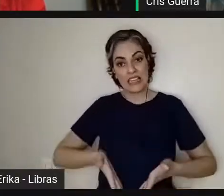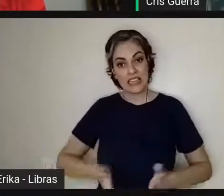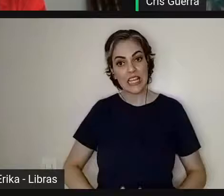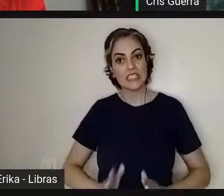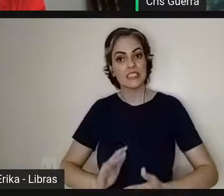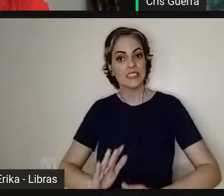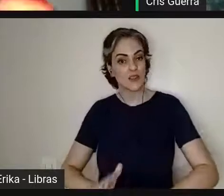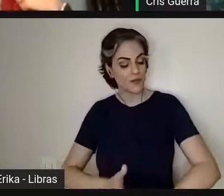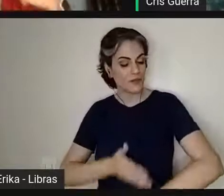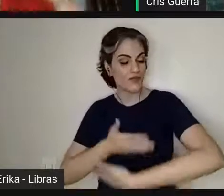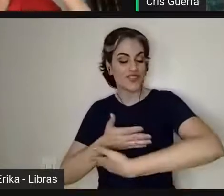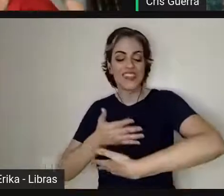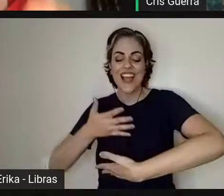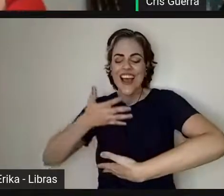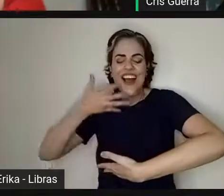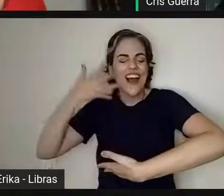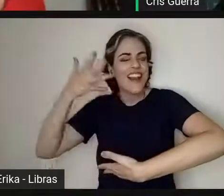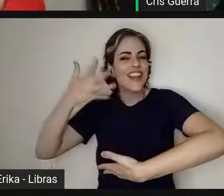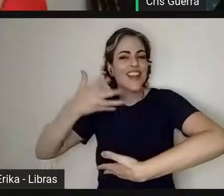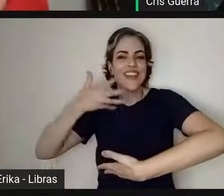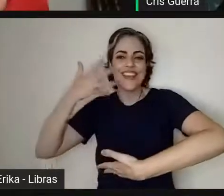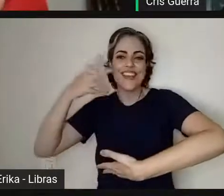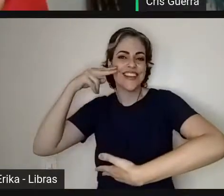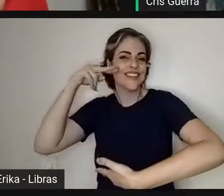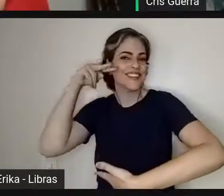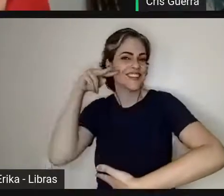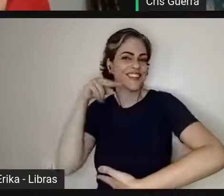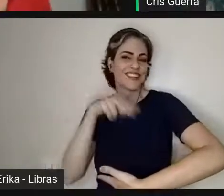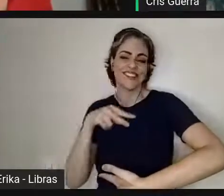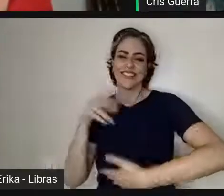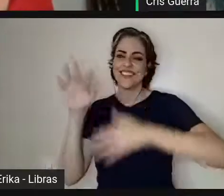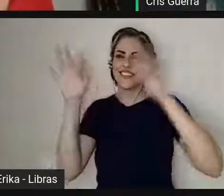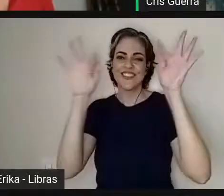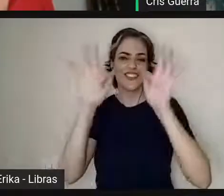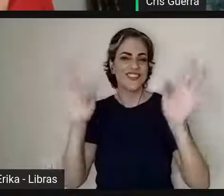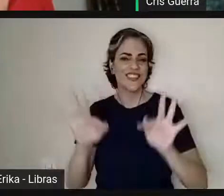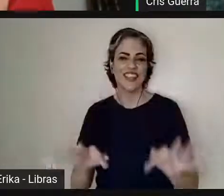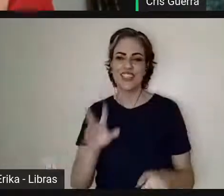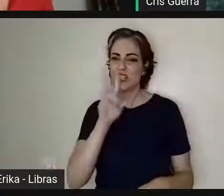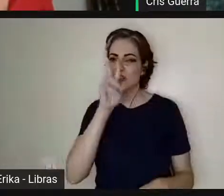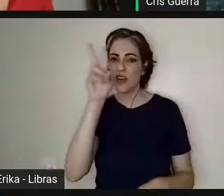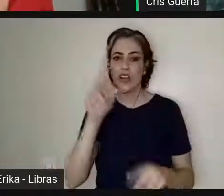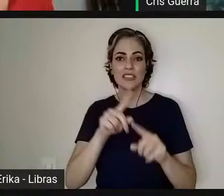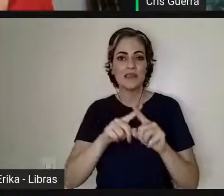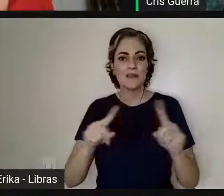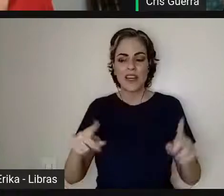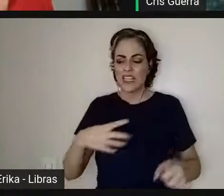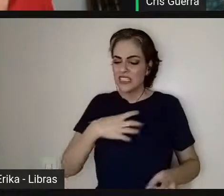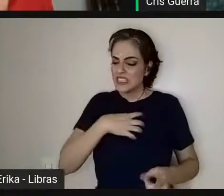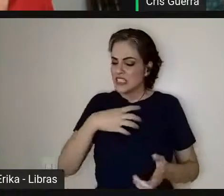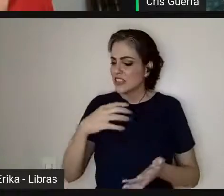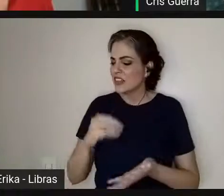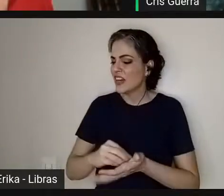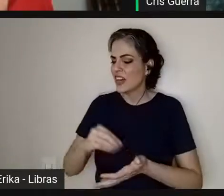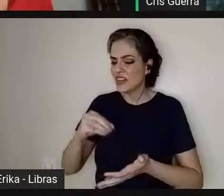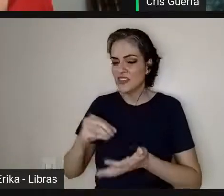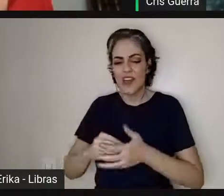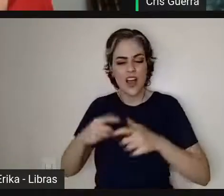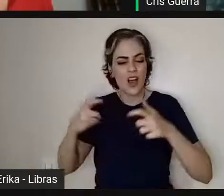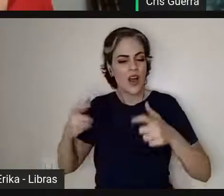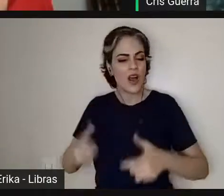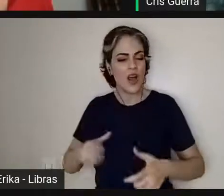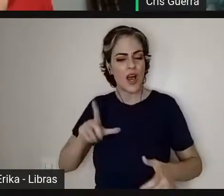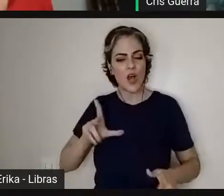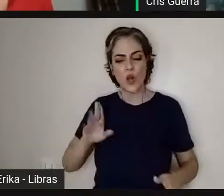alegria muito grande, né? Eu olhava para ele e sentia uma alegria muito grande, mas ficava faltando colocar esse sentimento do luto em